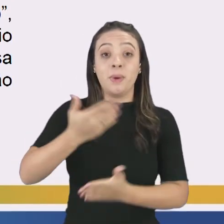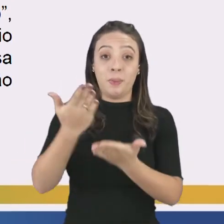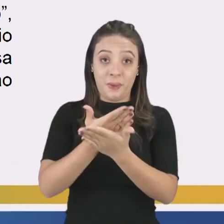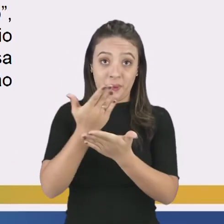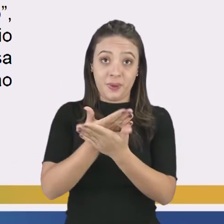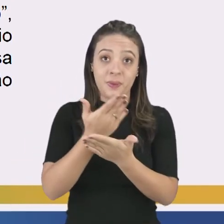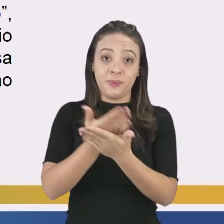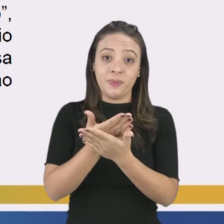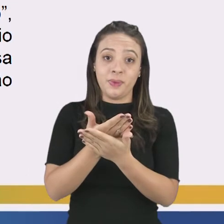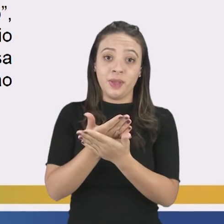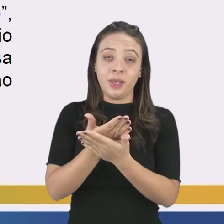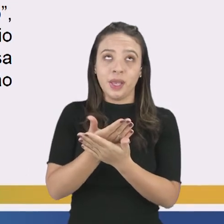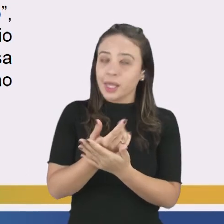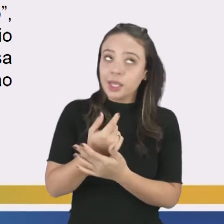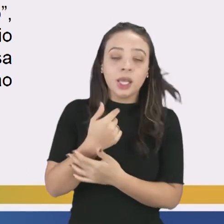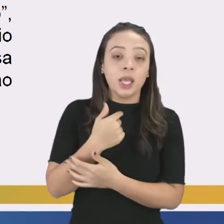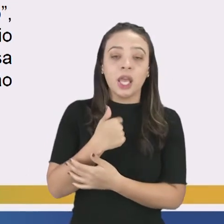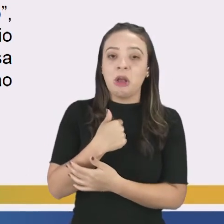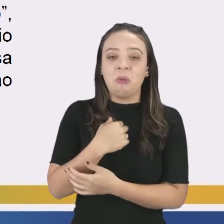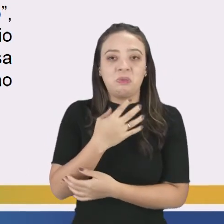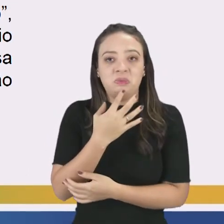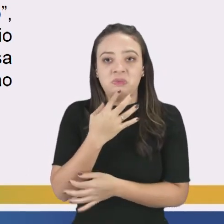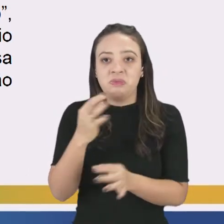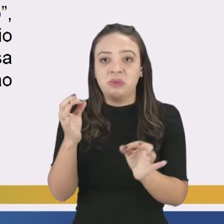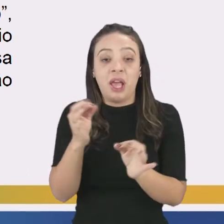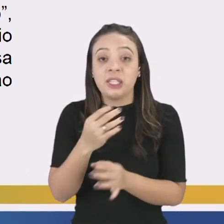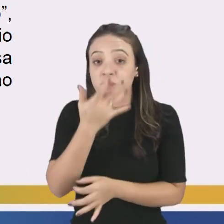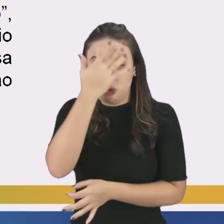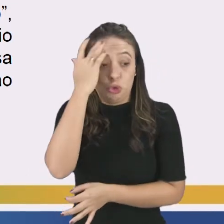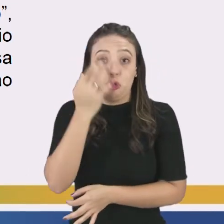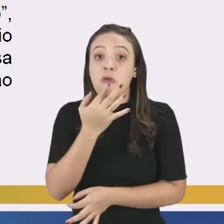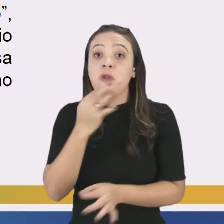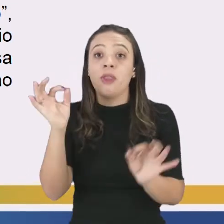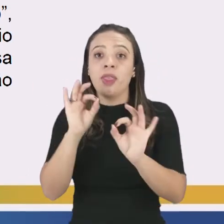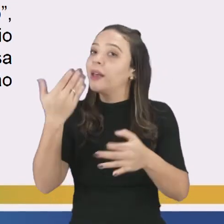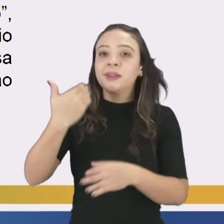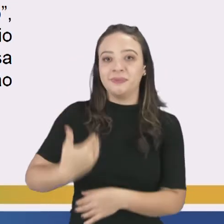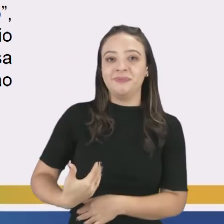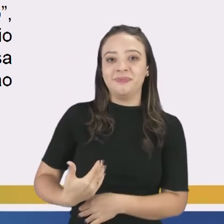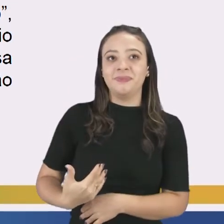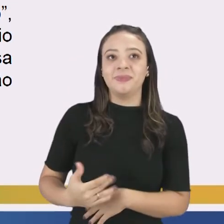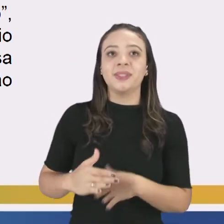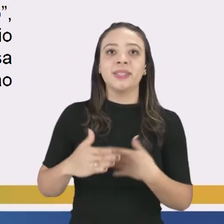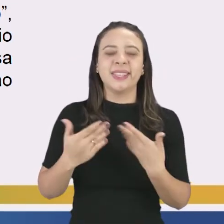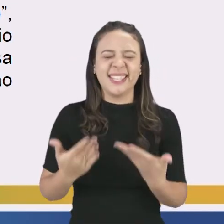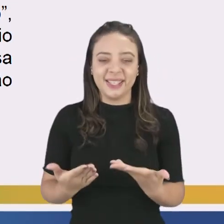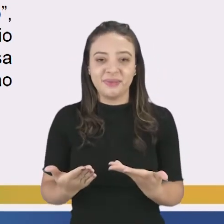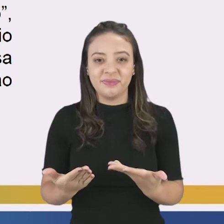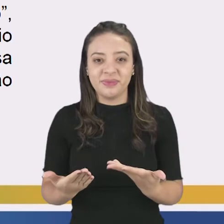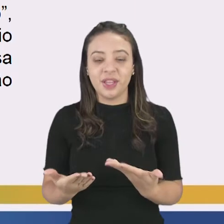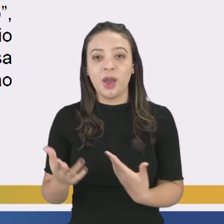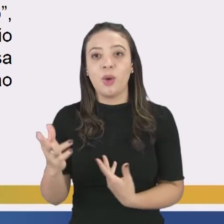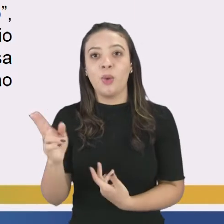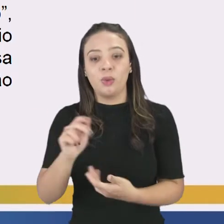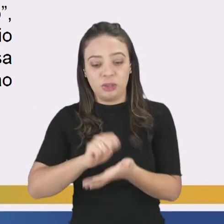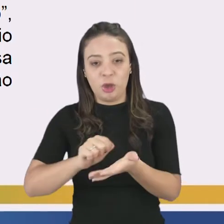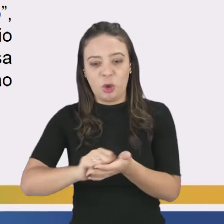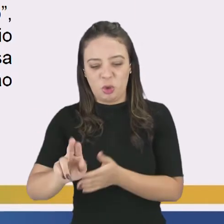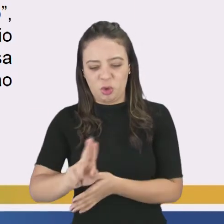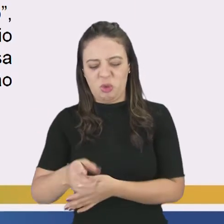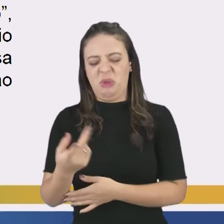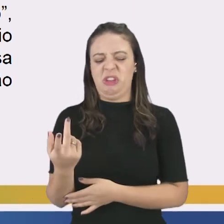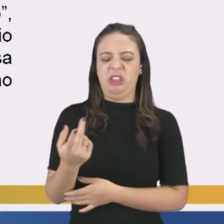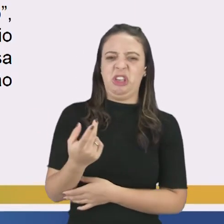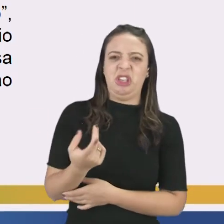Millet, eu era completamente desconhecida. É claro, diz assim: essa escritora de nome desagradável, certamente